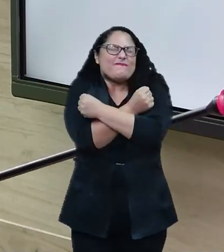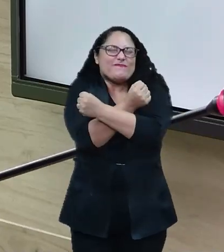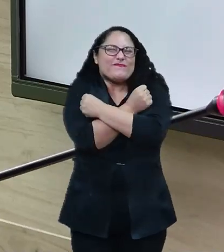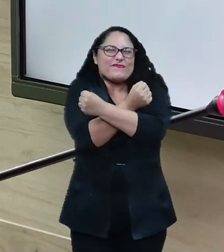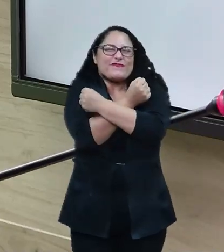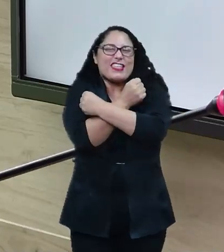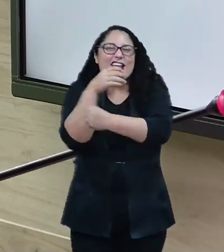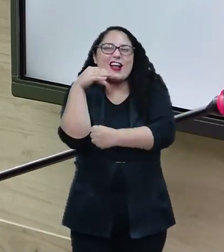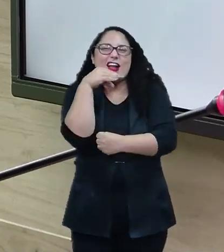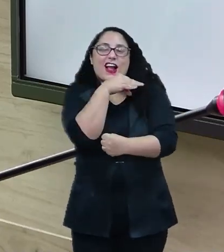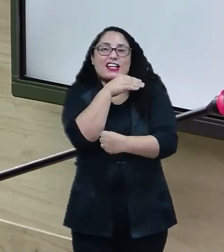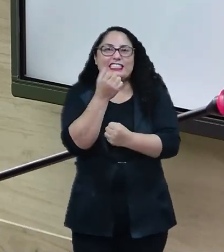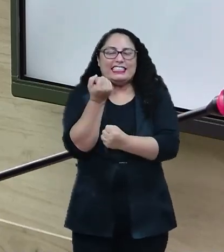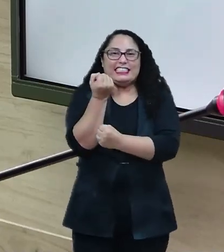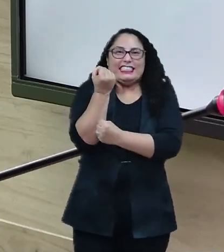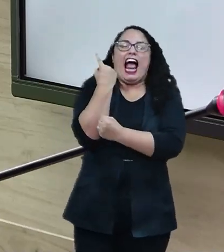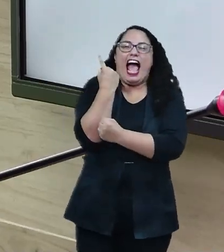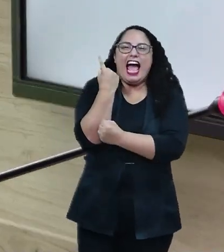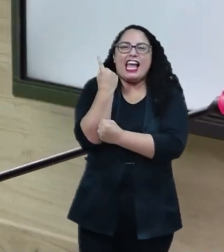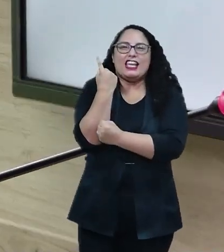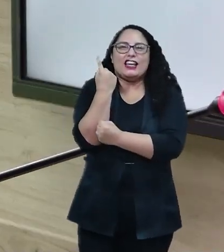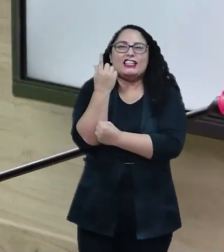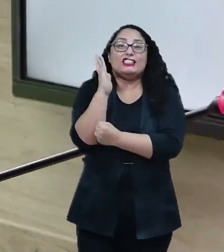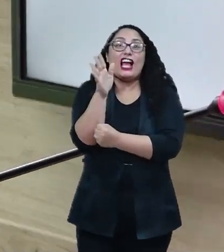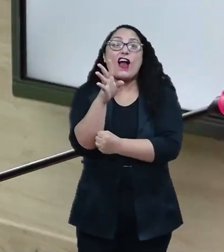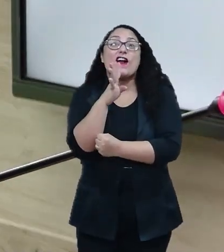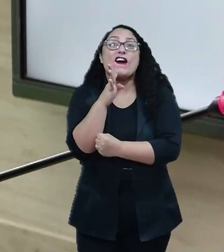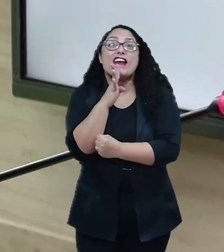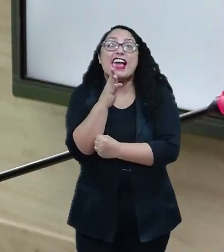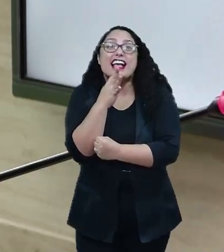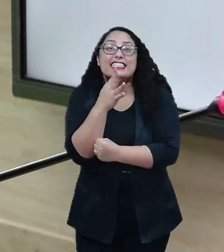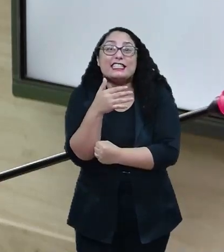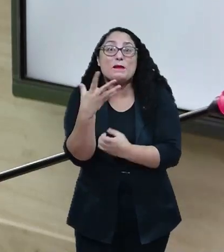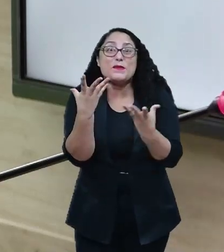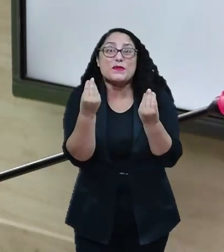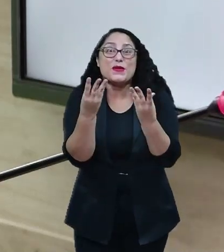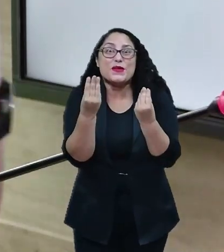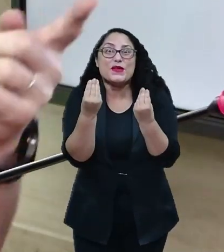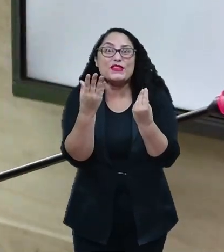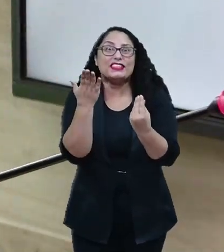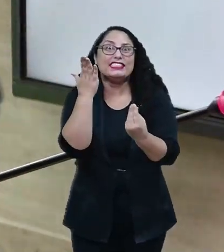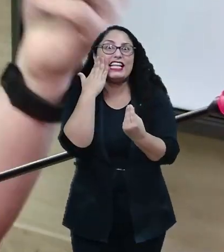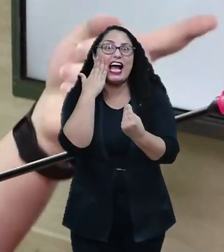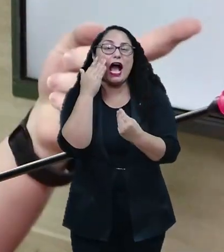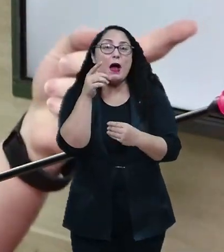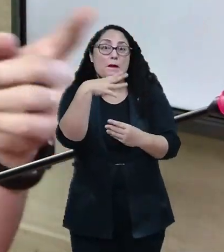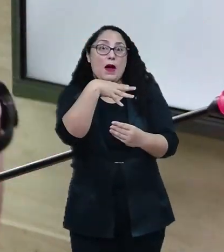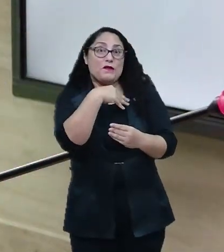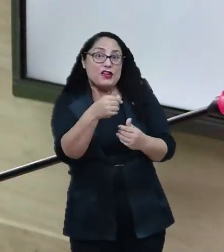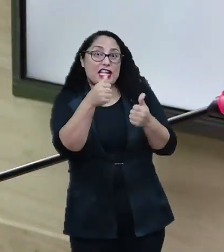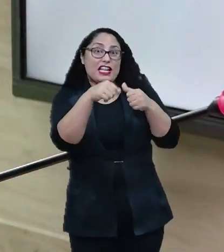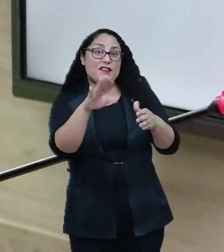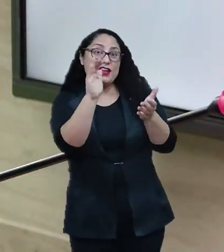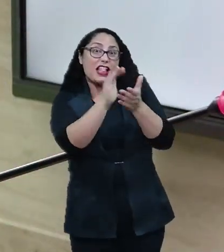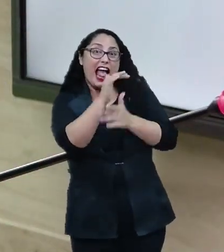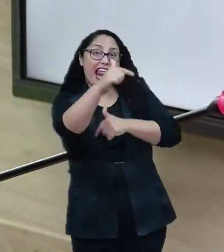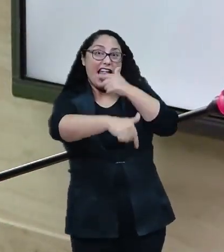bem caloroso. O estranho é que parece que a gente se conhece pra caramba, né? A gente sabe que quase, ó, meu filho ficou, meu marido